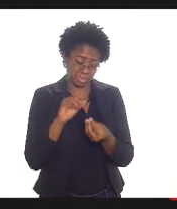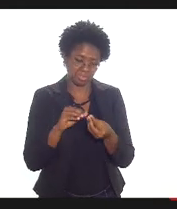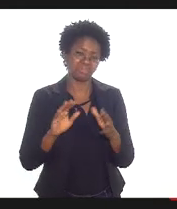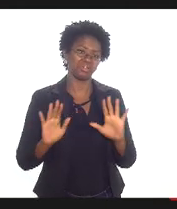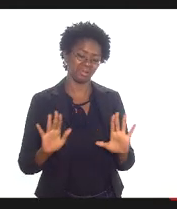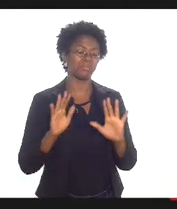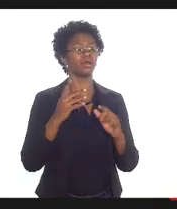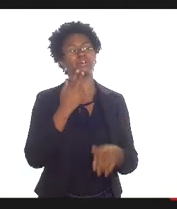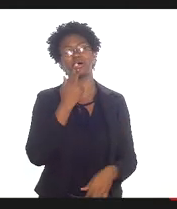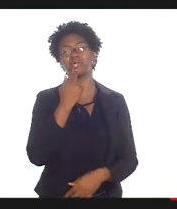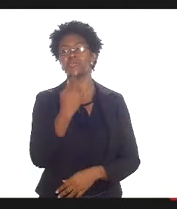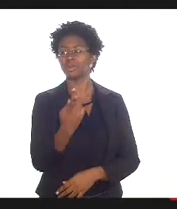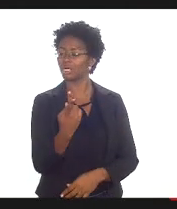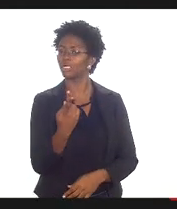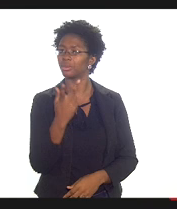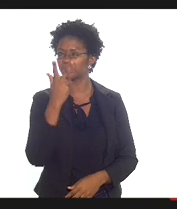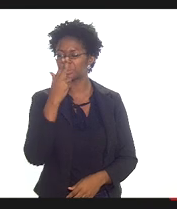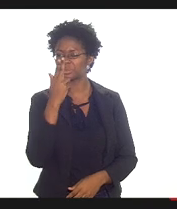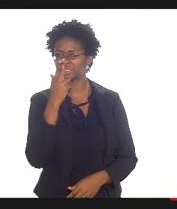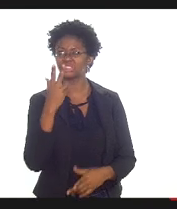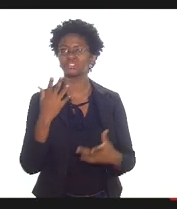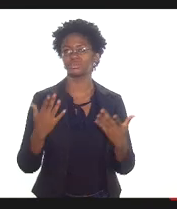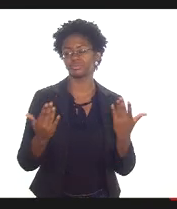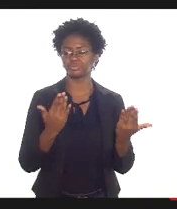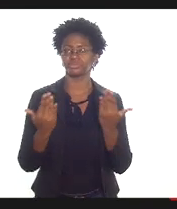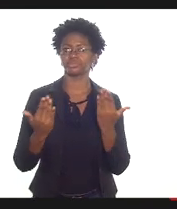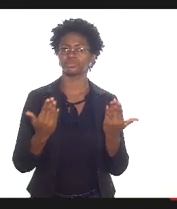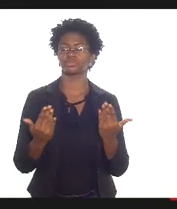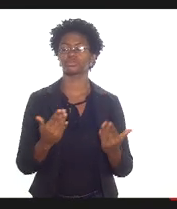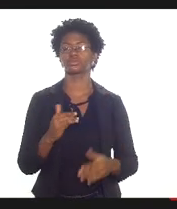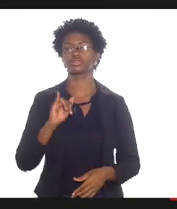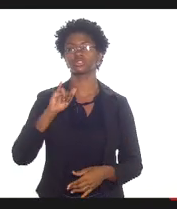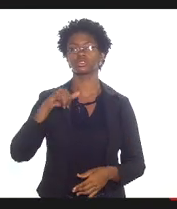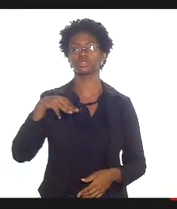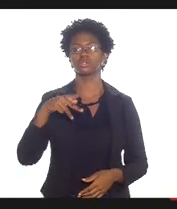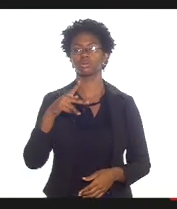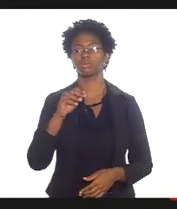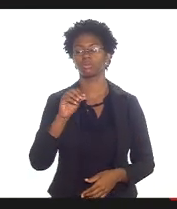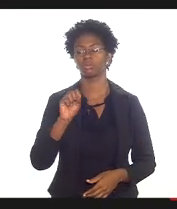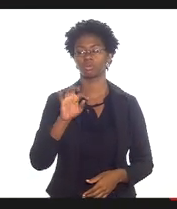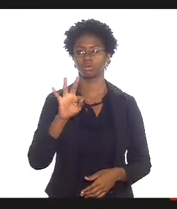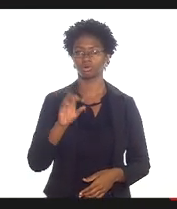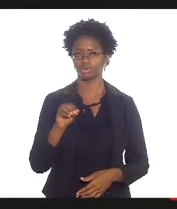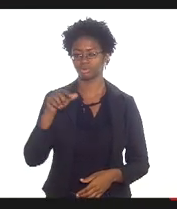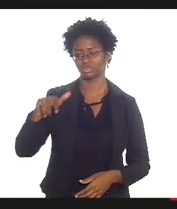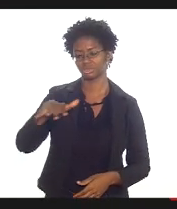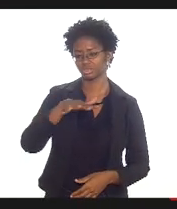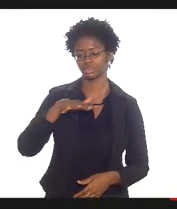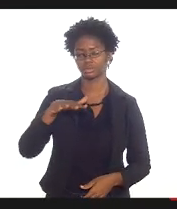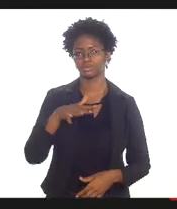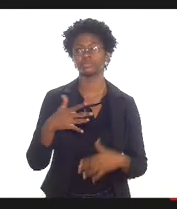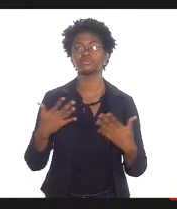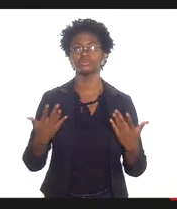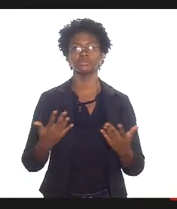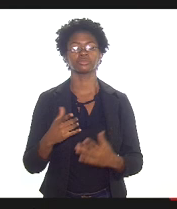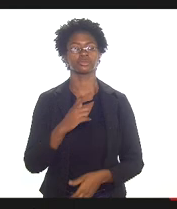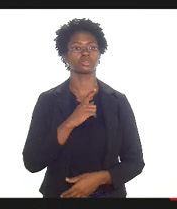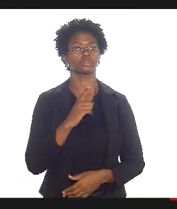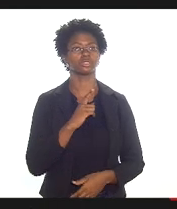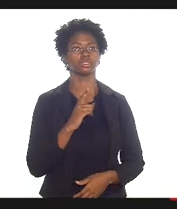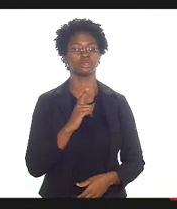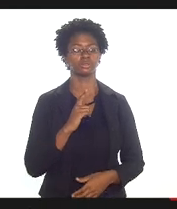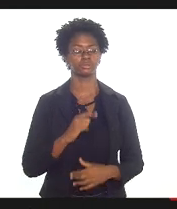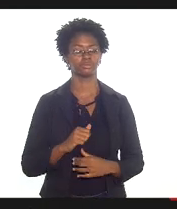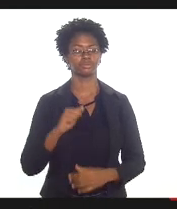falando, então, como se fosse do imposto de renda desses campos. Nós temos aí